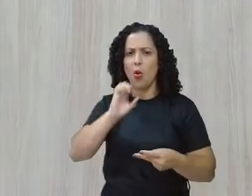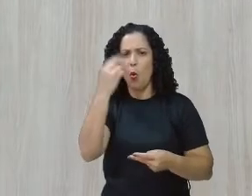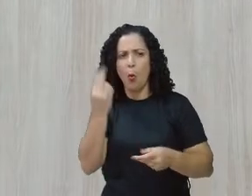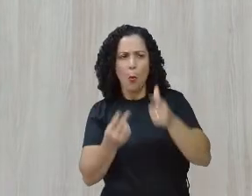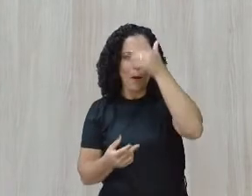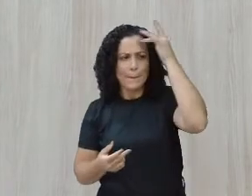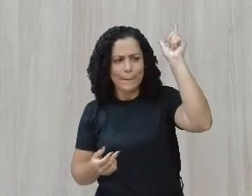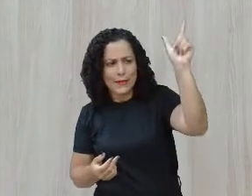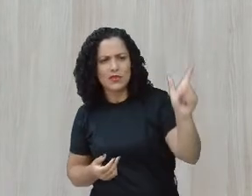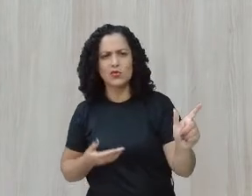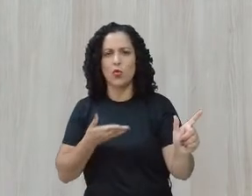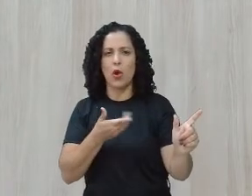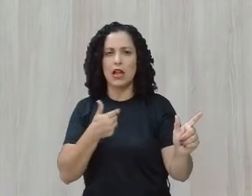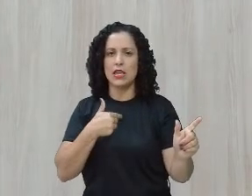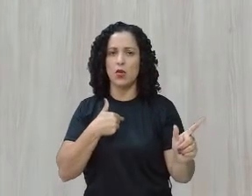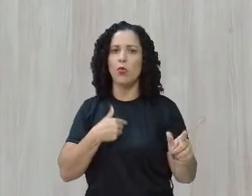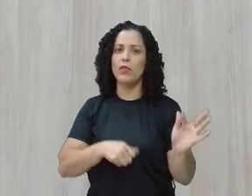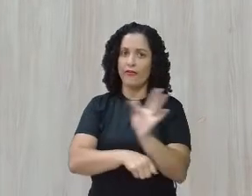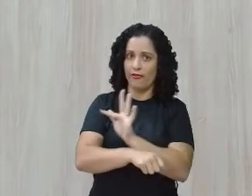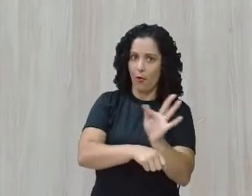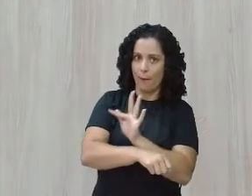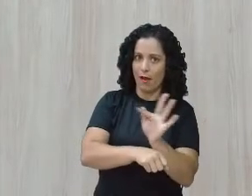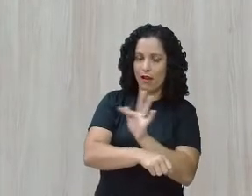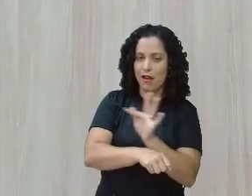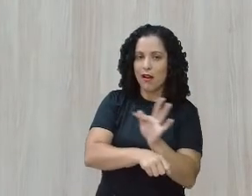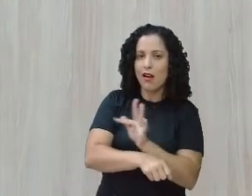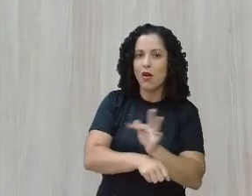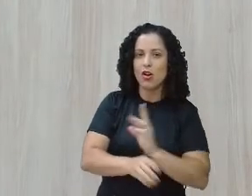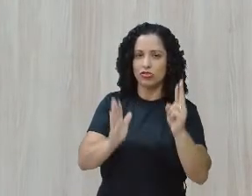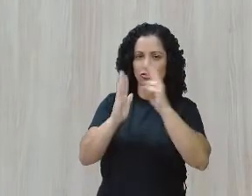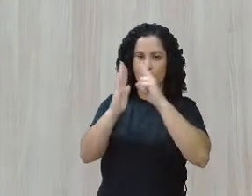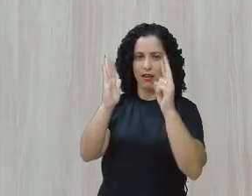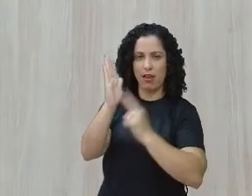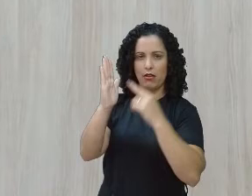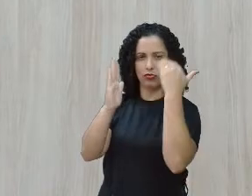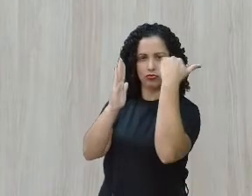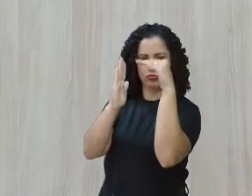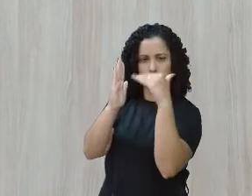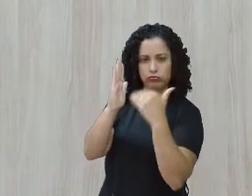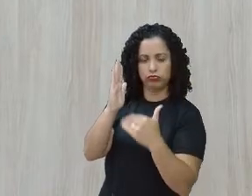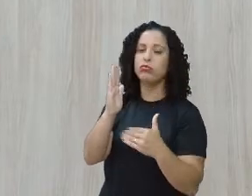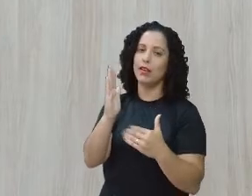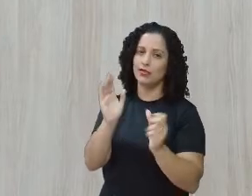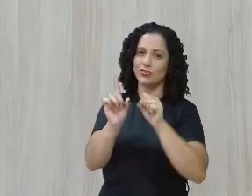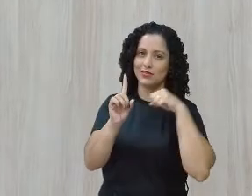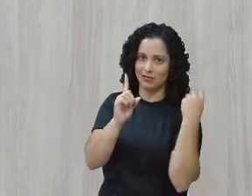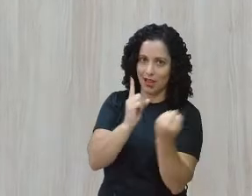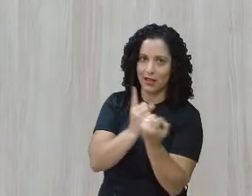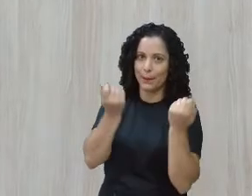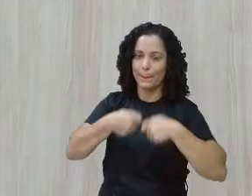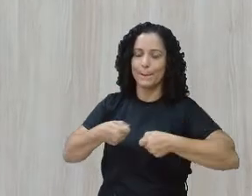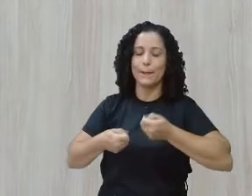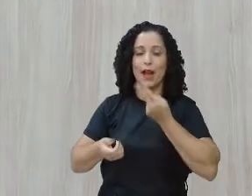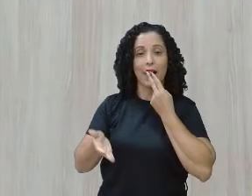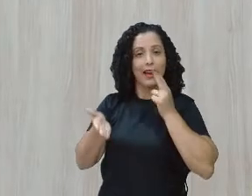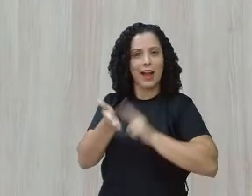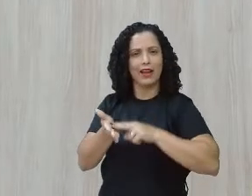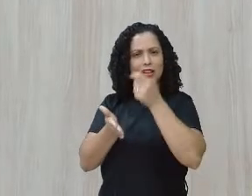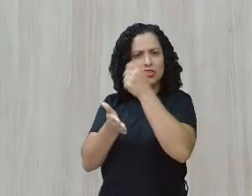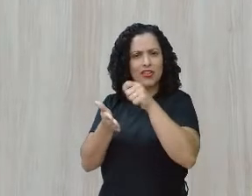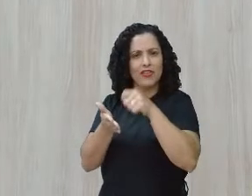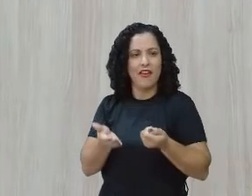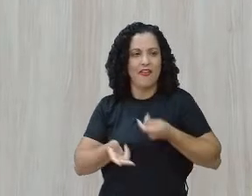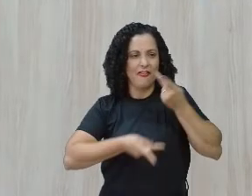Então, para fazer isso de forma formal, aí cumprindo todos os protocolos que a vida social exige, eu posso fazer uma carta, ao invés